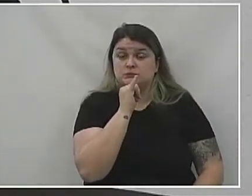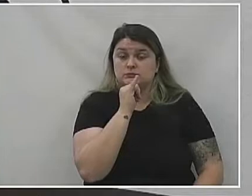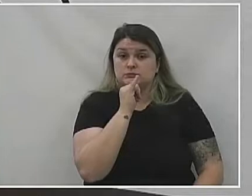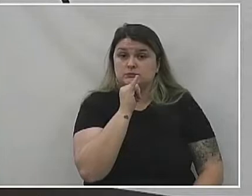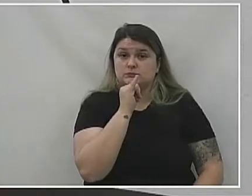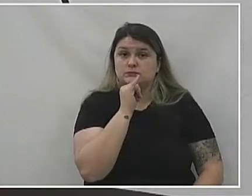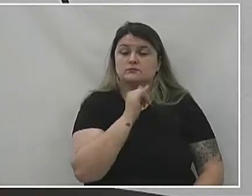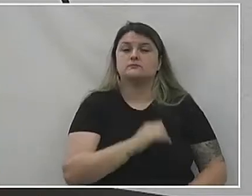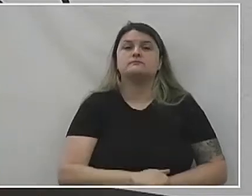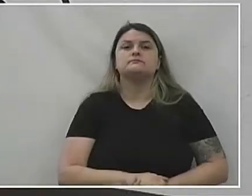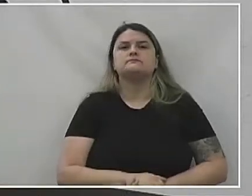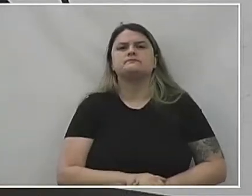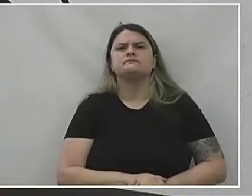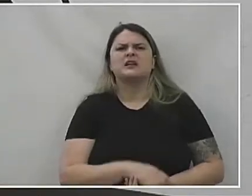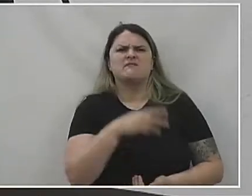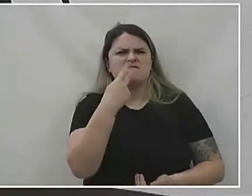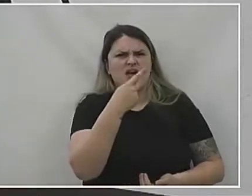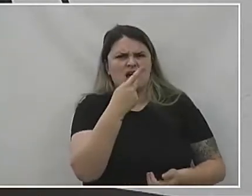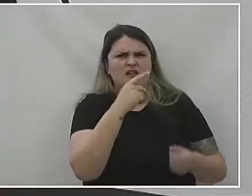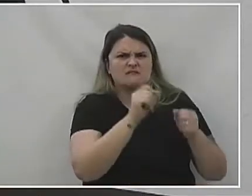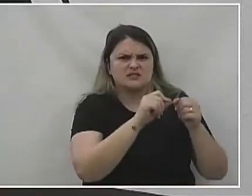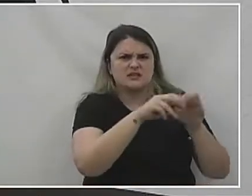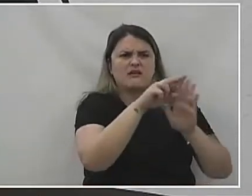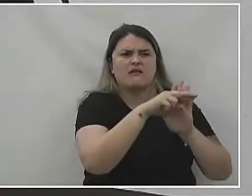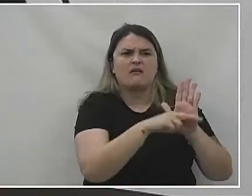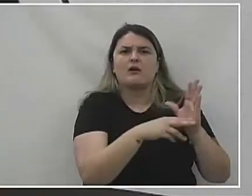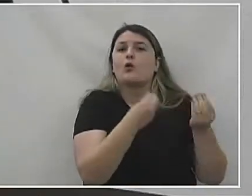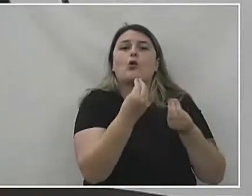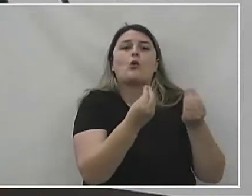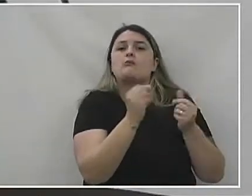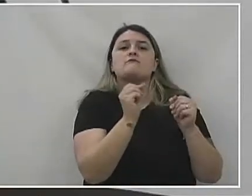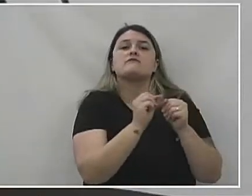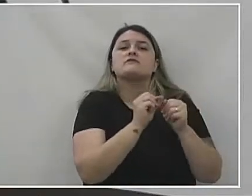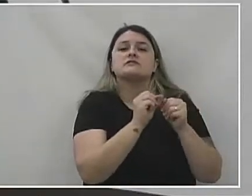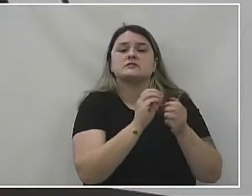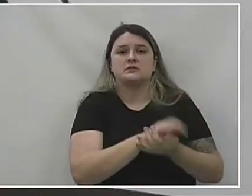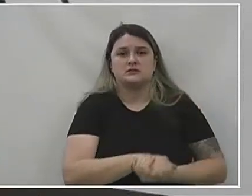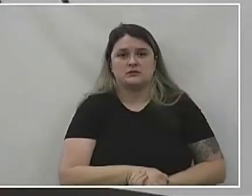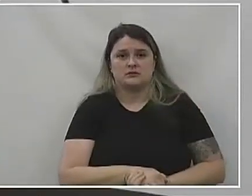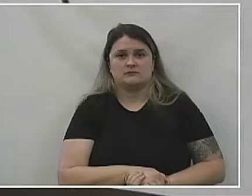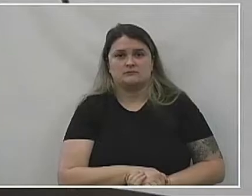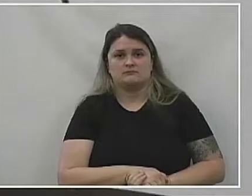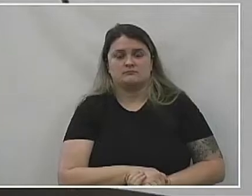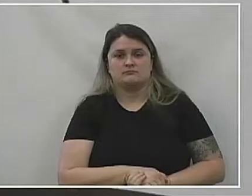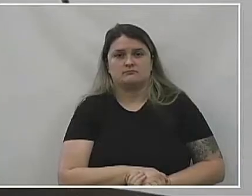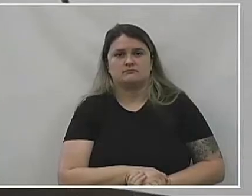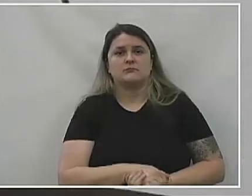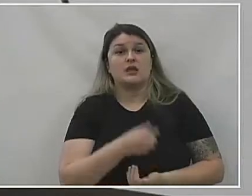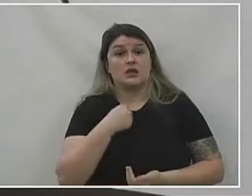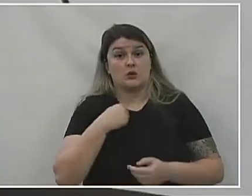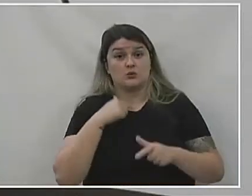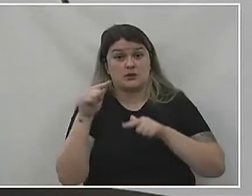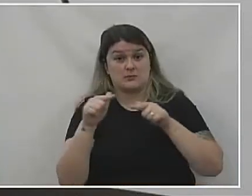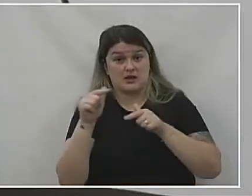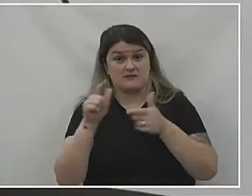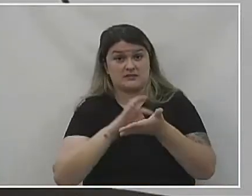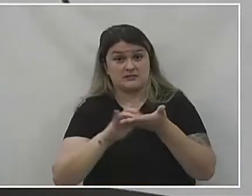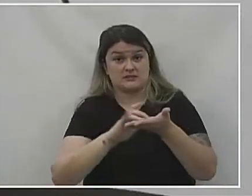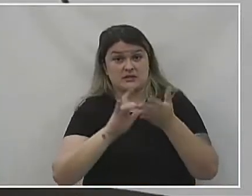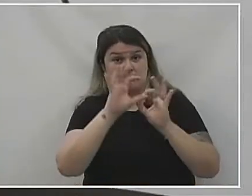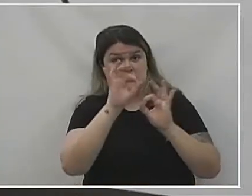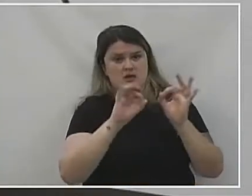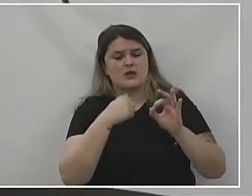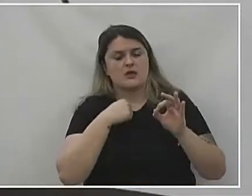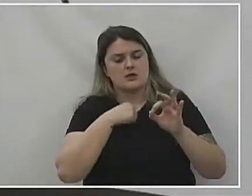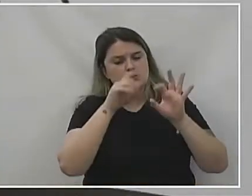é fala na questão da regularização mas como vai ser feita a regularização quantos tive como secretário de planejamento eu